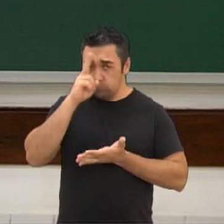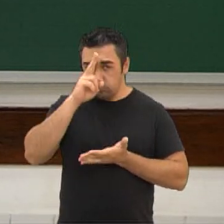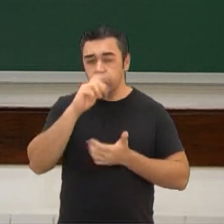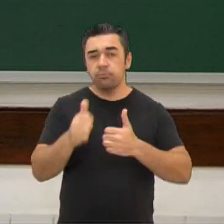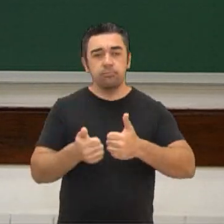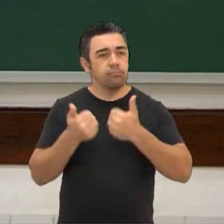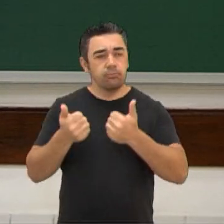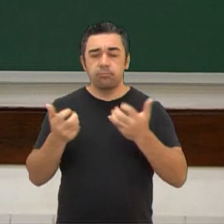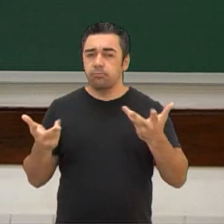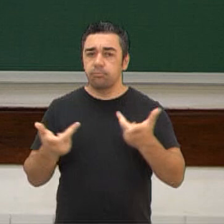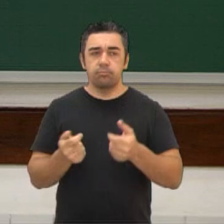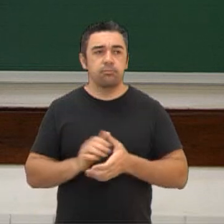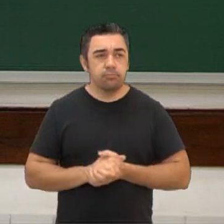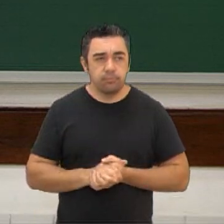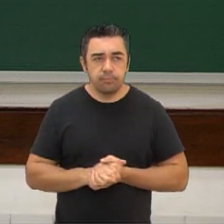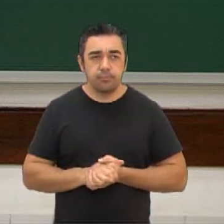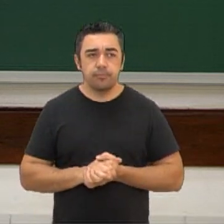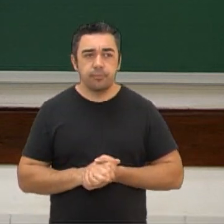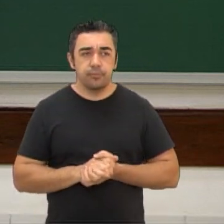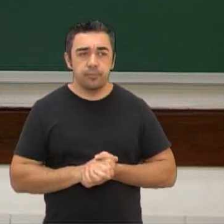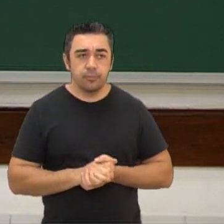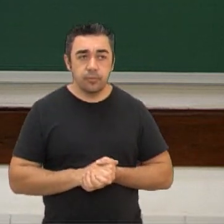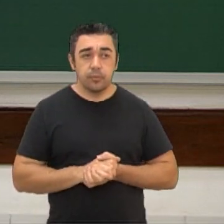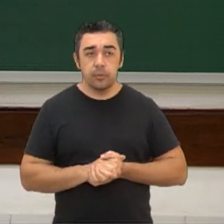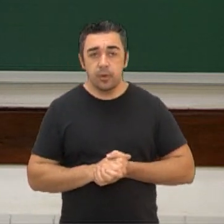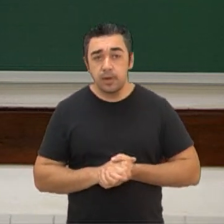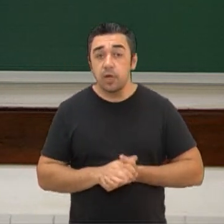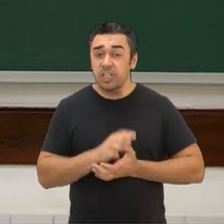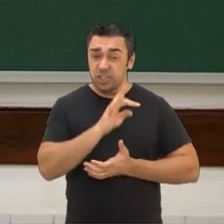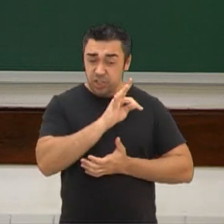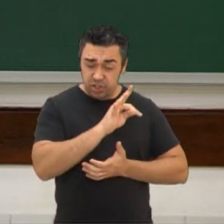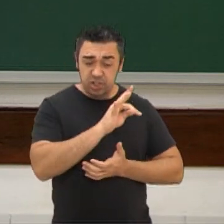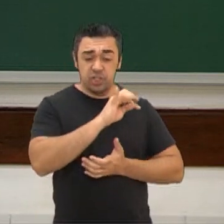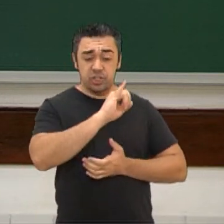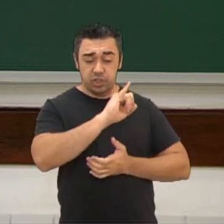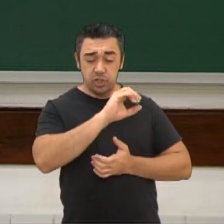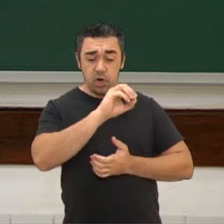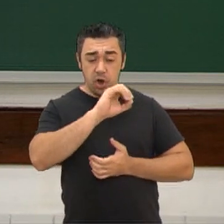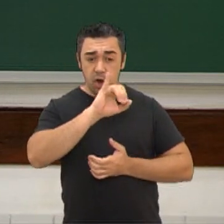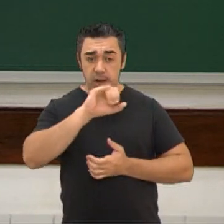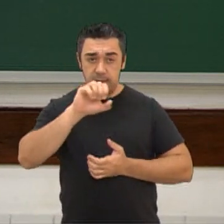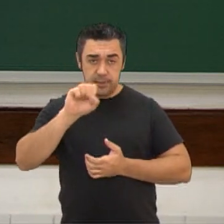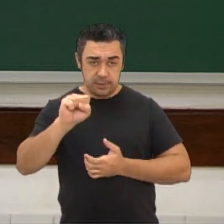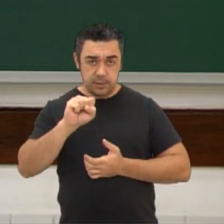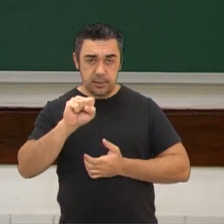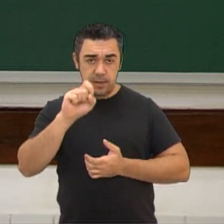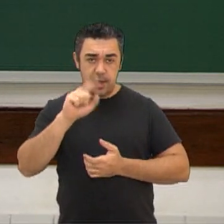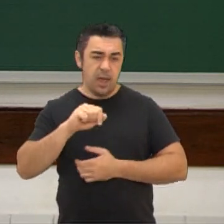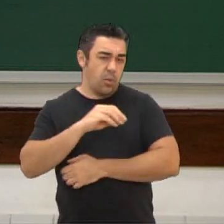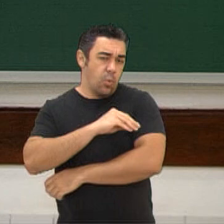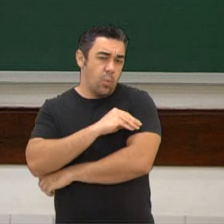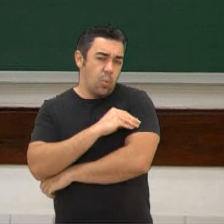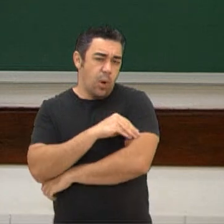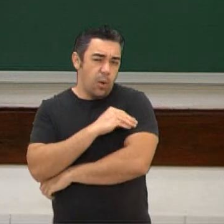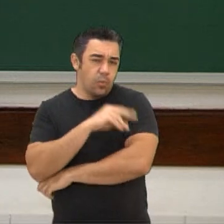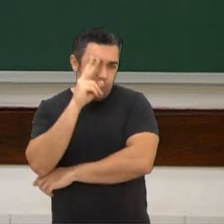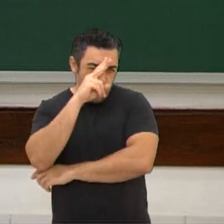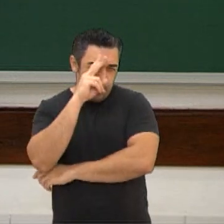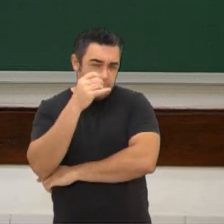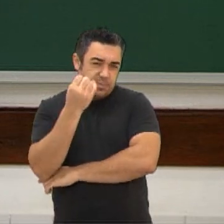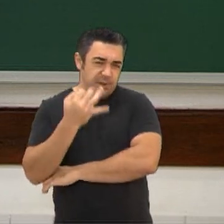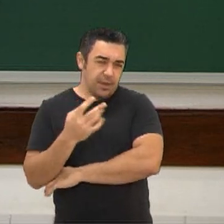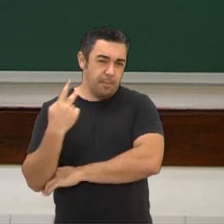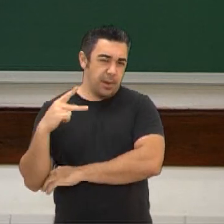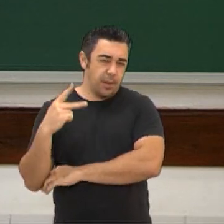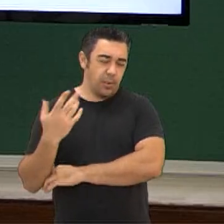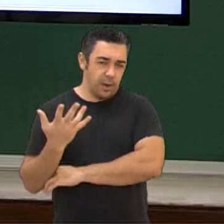Sensacional, maravilha, né? Os tióis, né? É como se fosse um álcool paraguaio. Lembra, galera? Então,